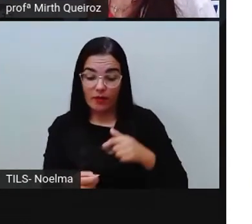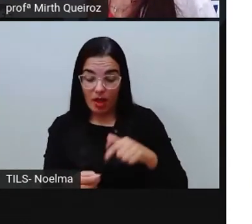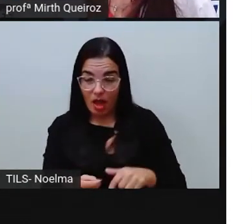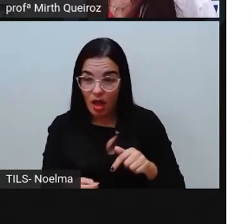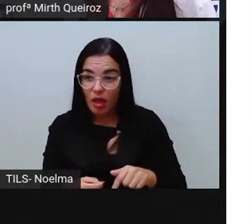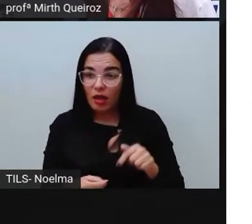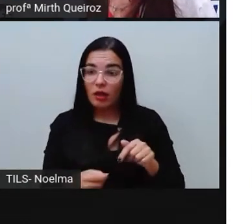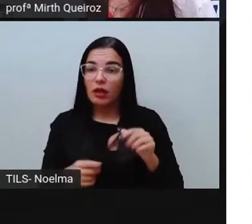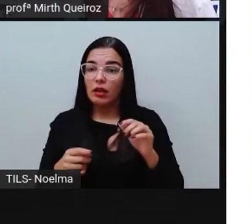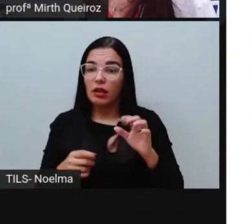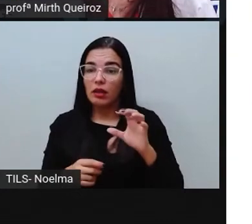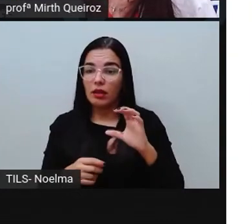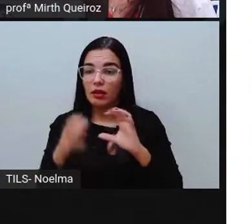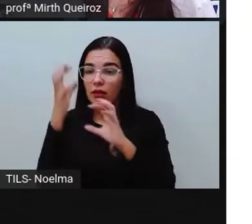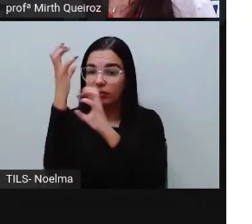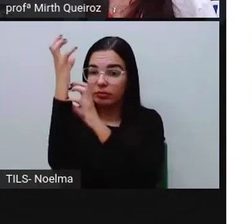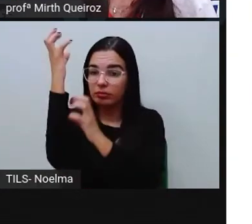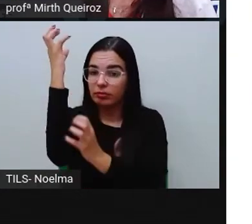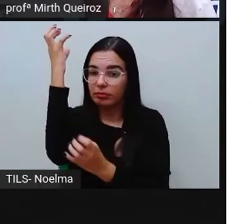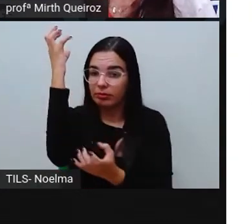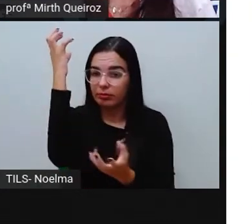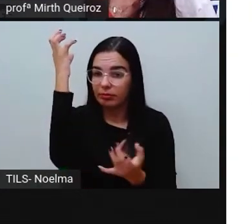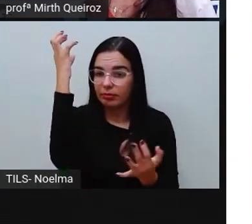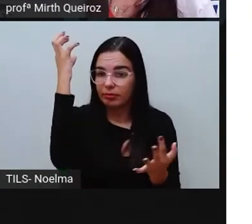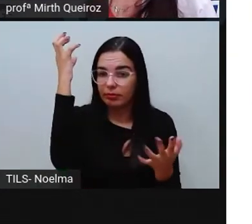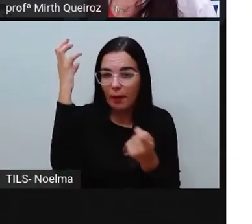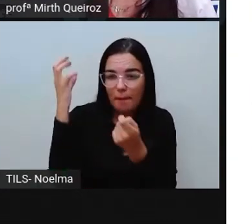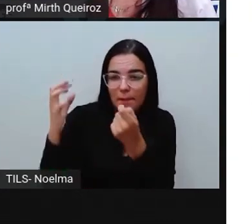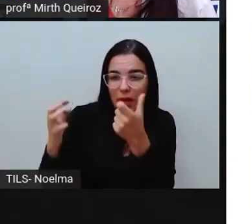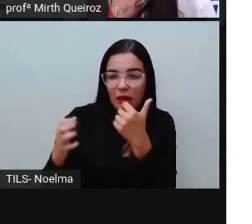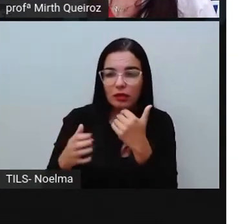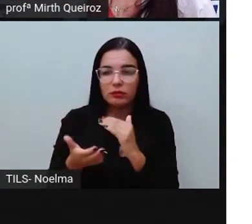está aí em extinção.